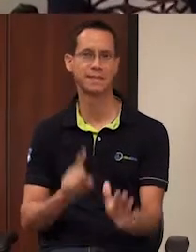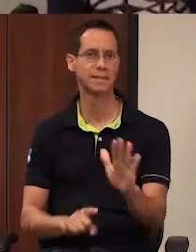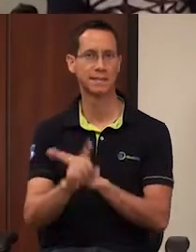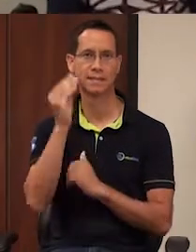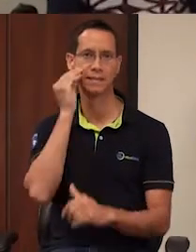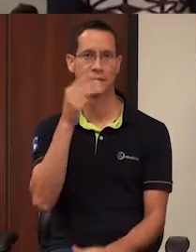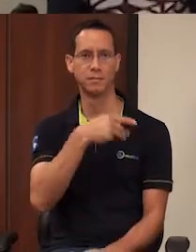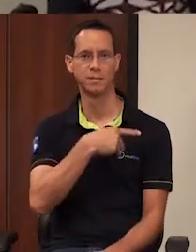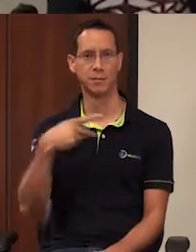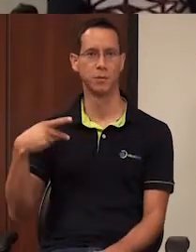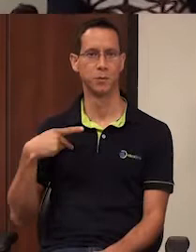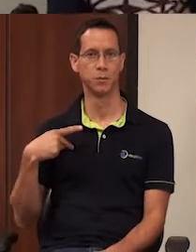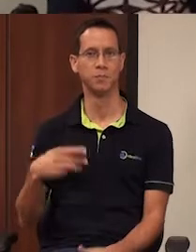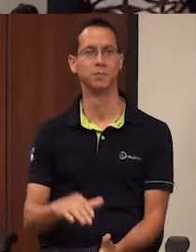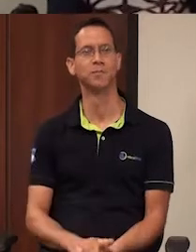Parou aqui.